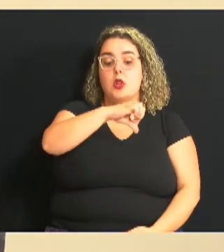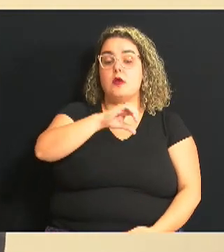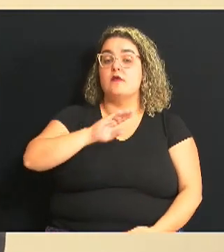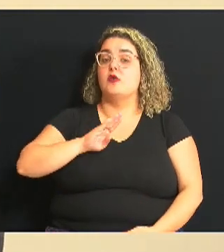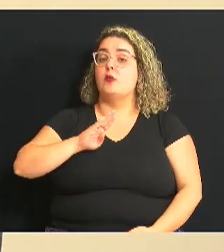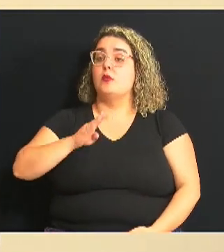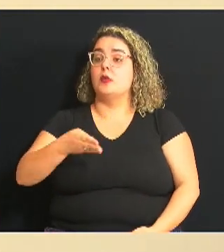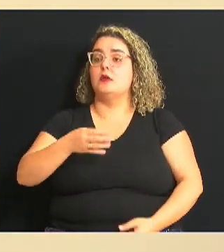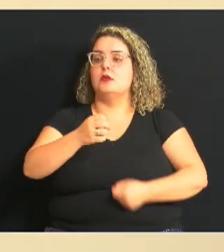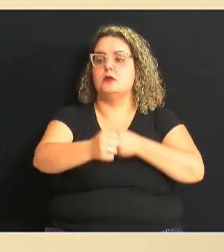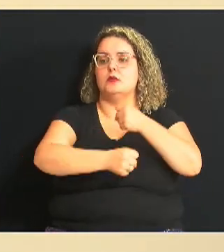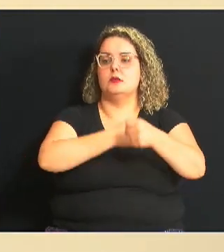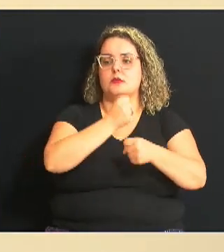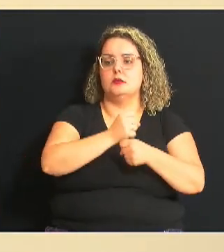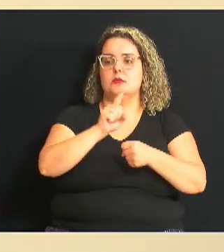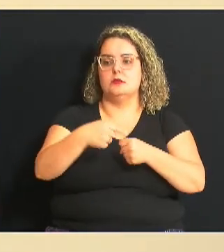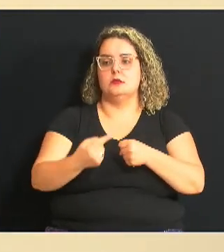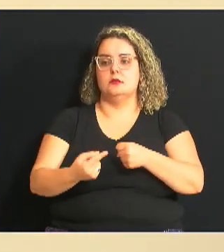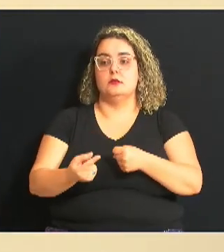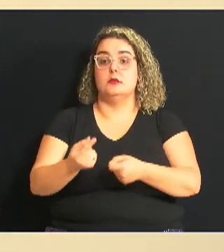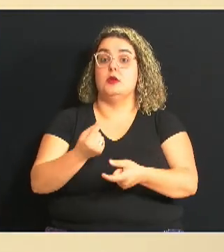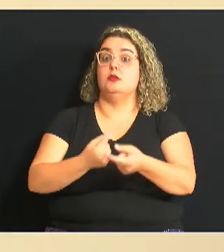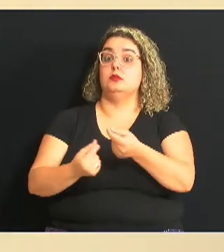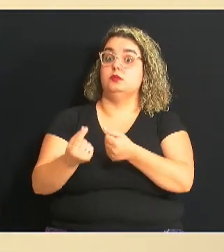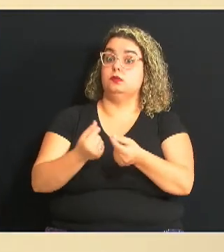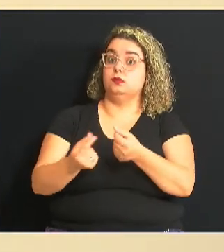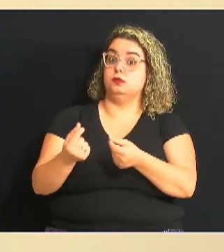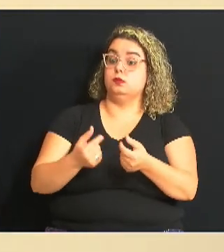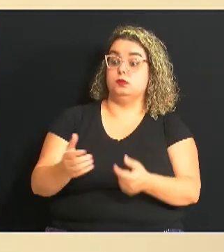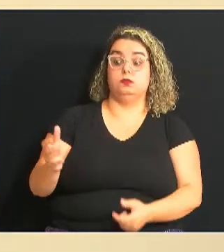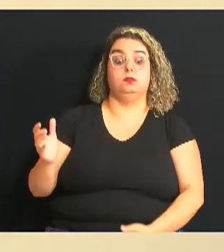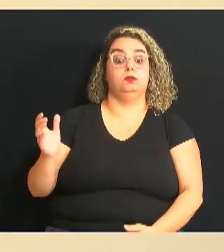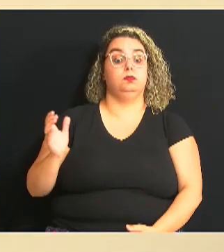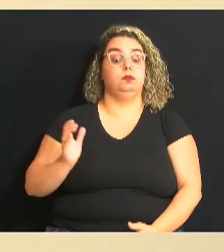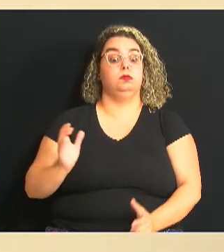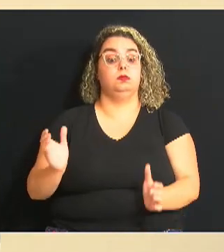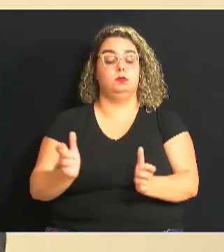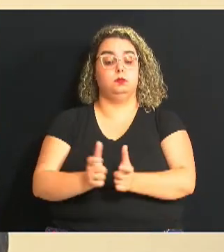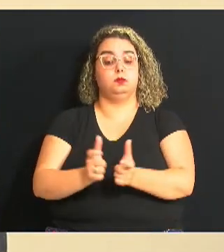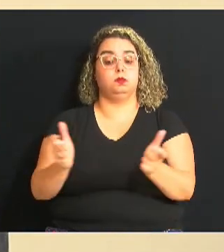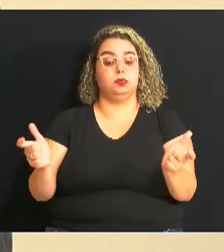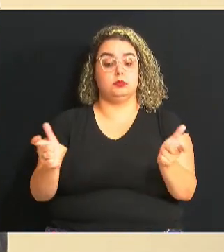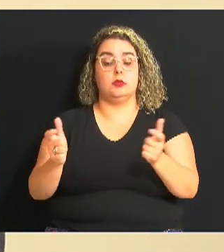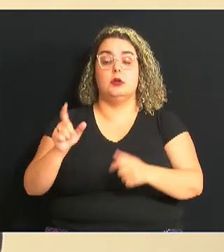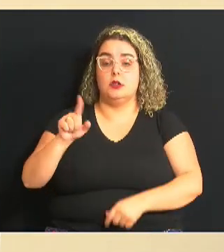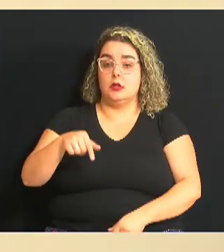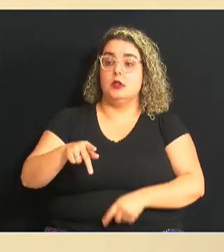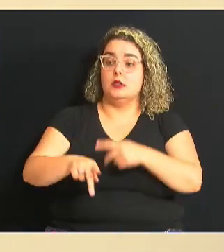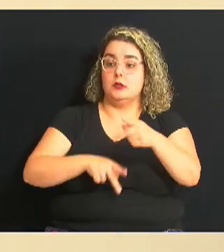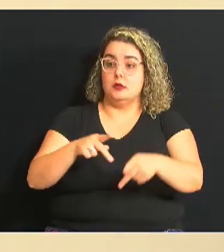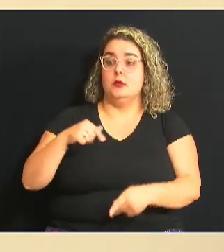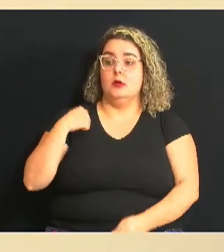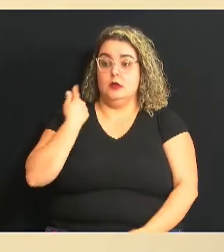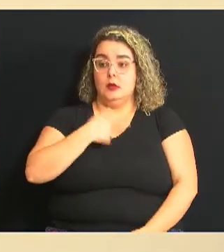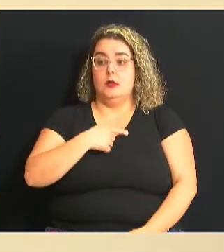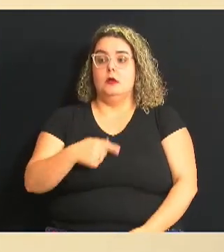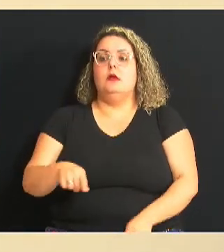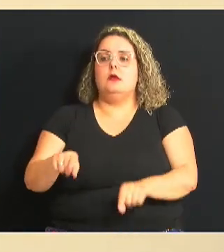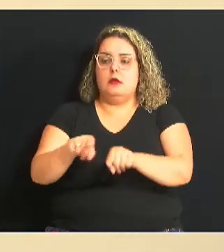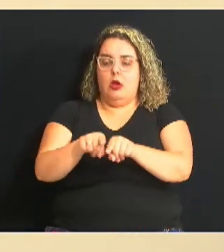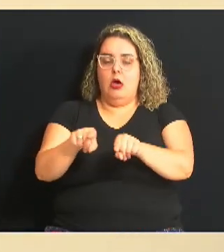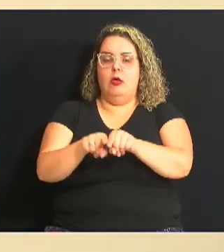que vem. Então é muito dinheiro, né? É um dinheiro que é da população, dinheiro nosso, né, que nós também